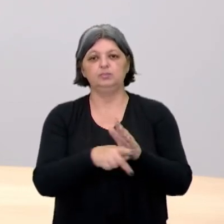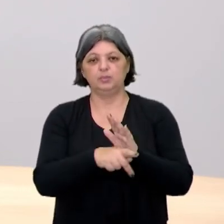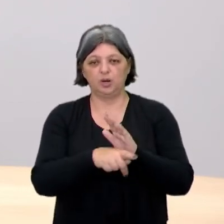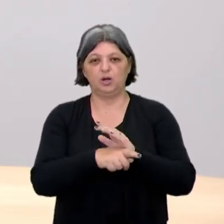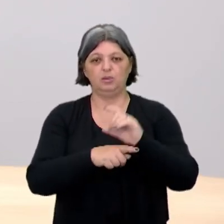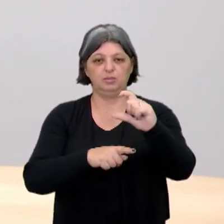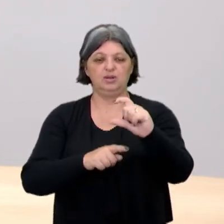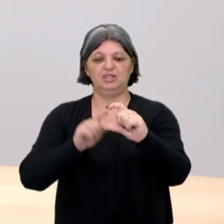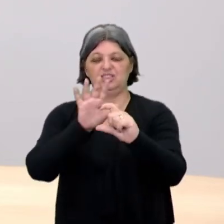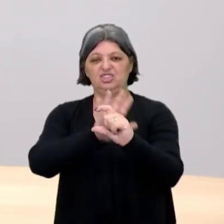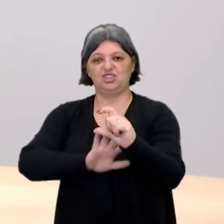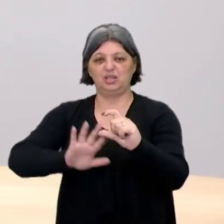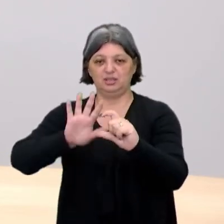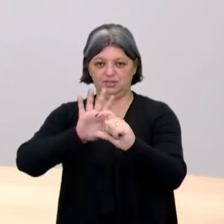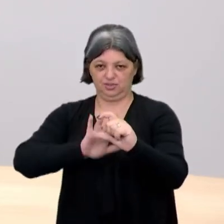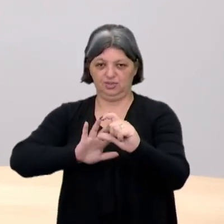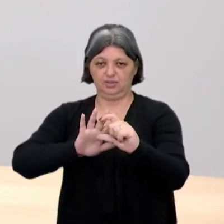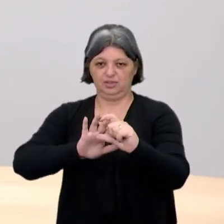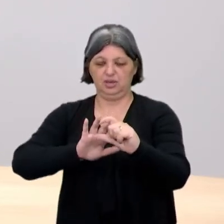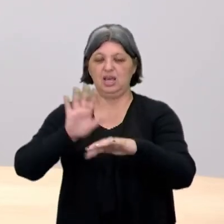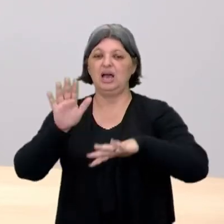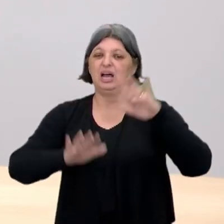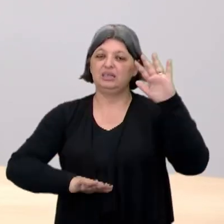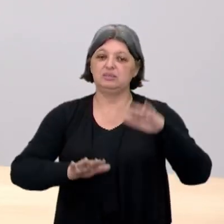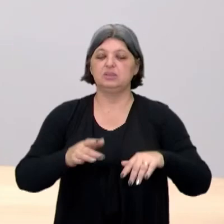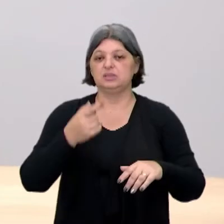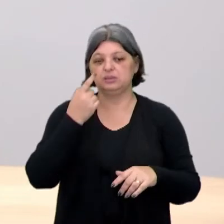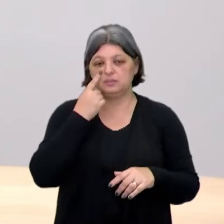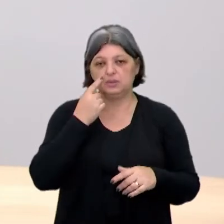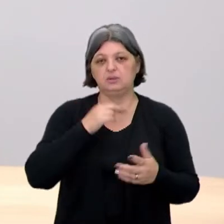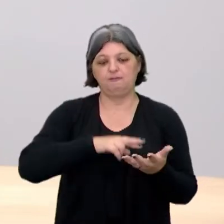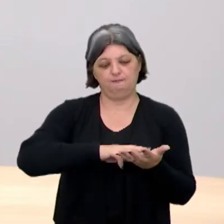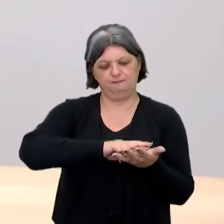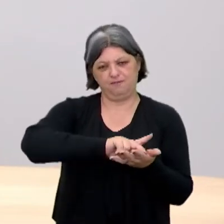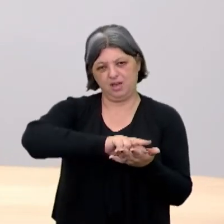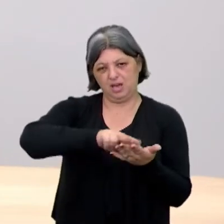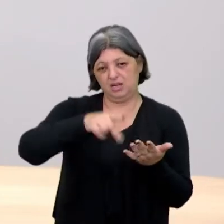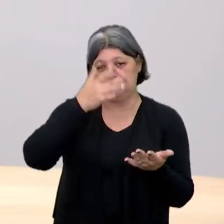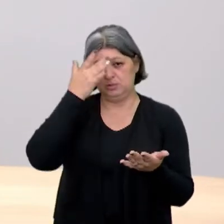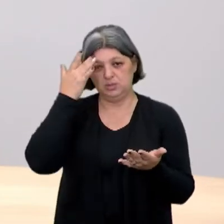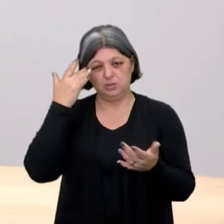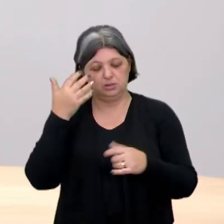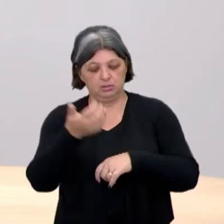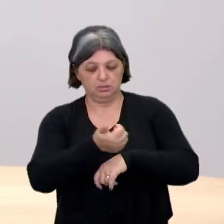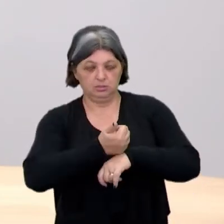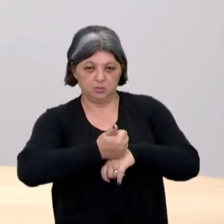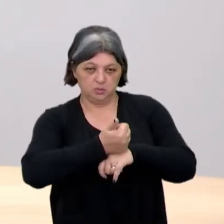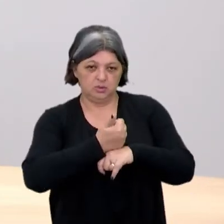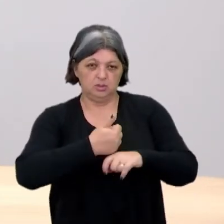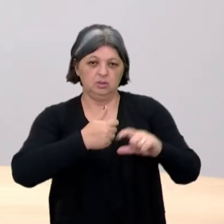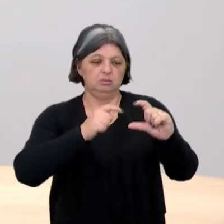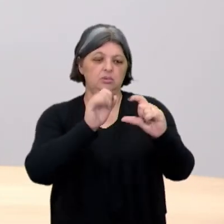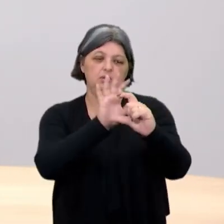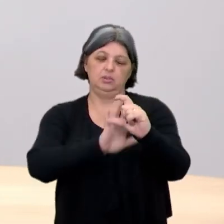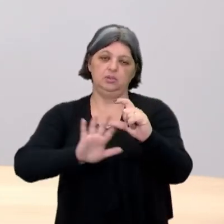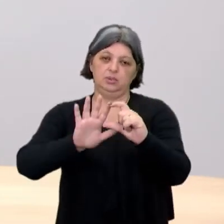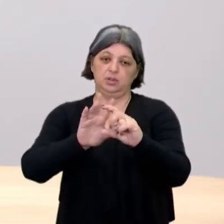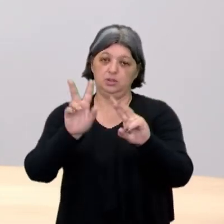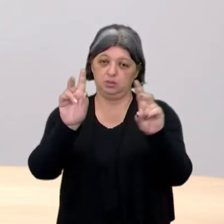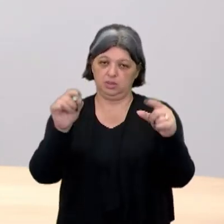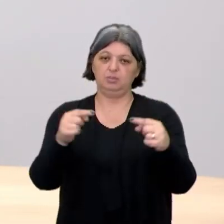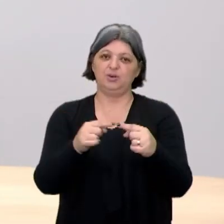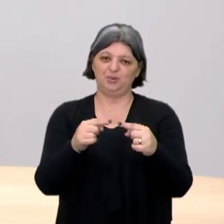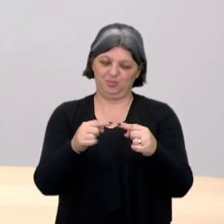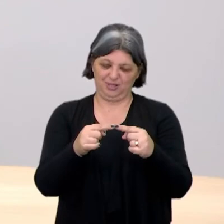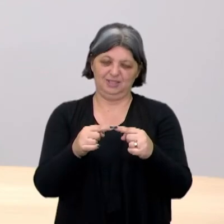né? Vira e mexe a gente vê diversos chargistas publicando ali sobre temas que a gente está discutindo. E geralmente é